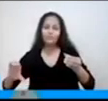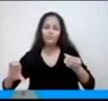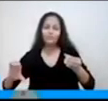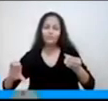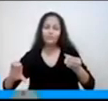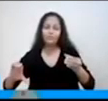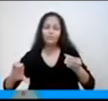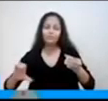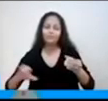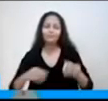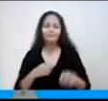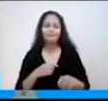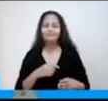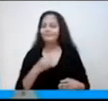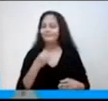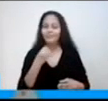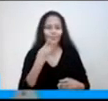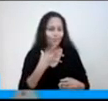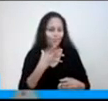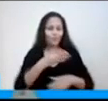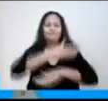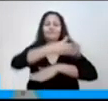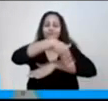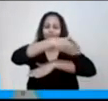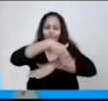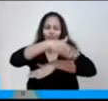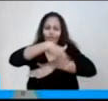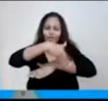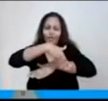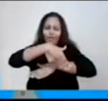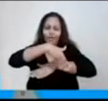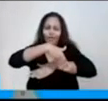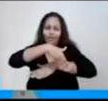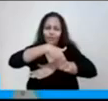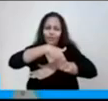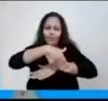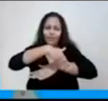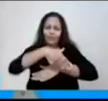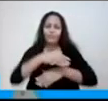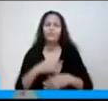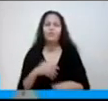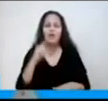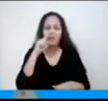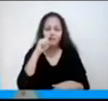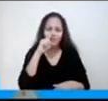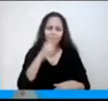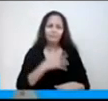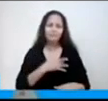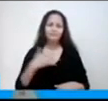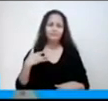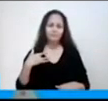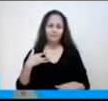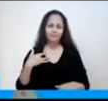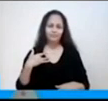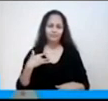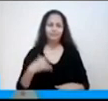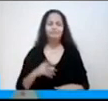né? Então o esgoto não é tratado e ele corre a céu aberto. Isso traz o quê? Riscos para a saúde, sem dúvida